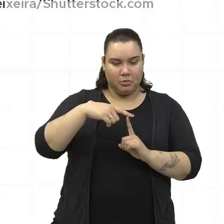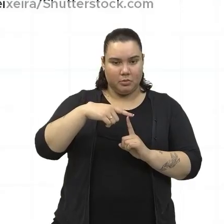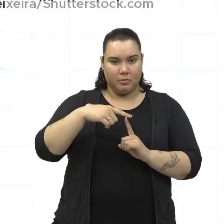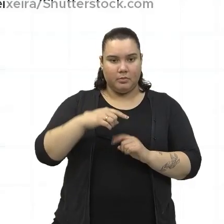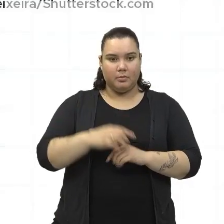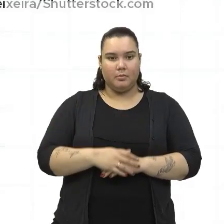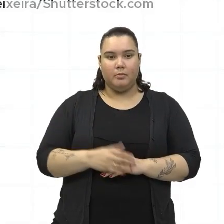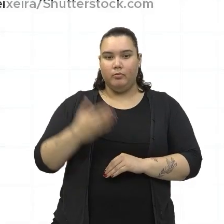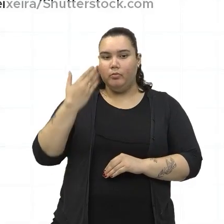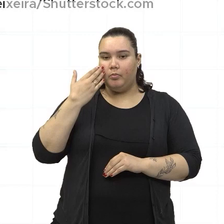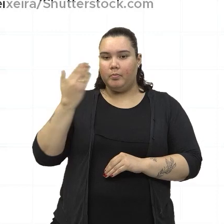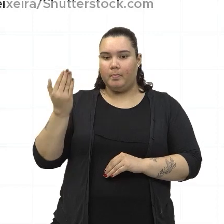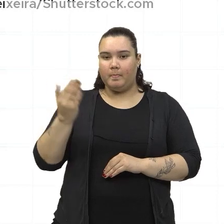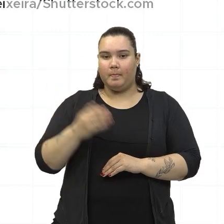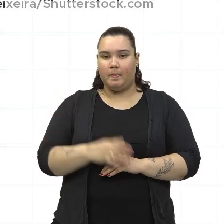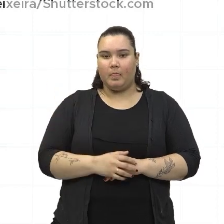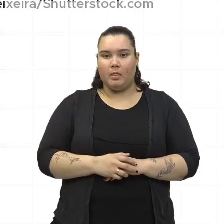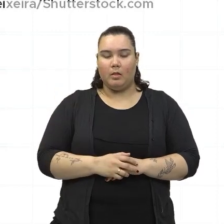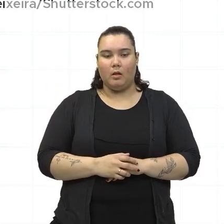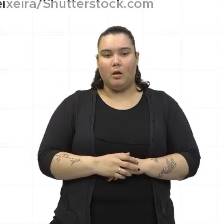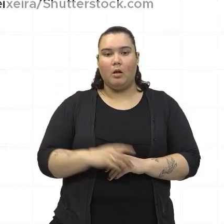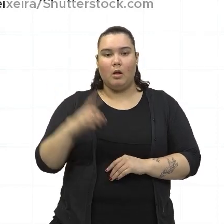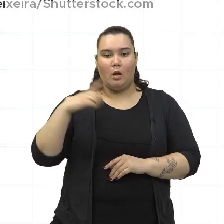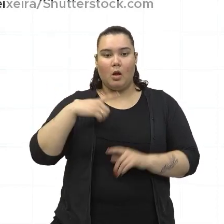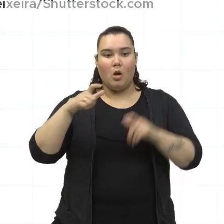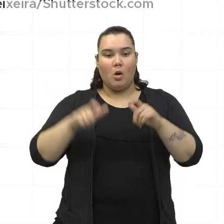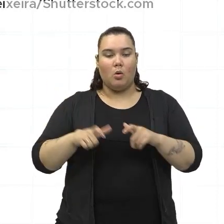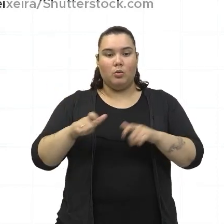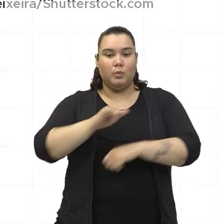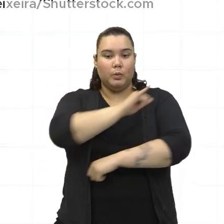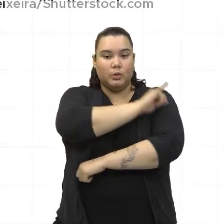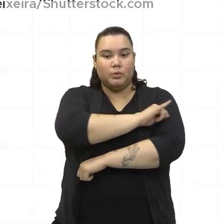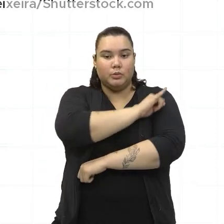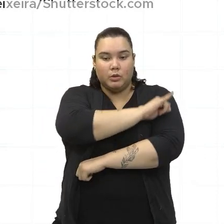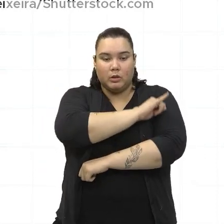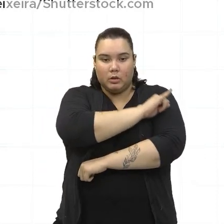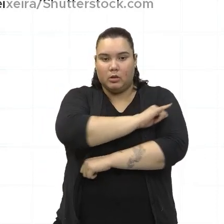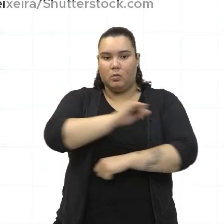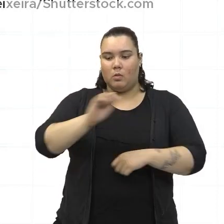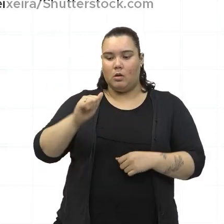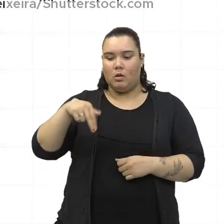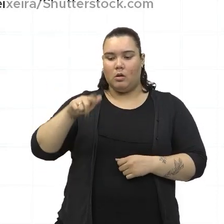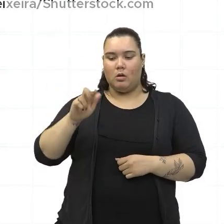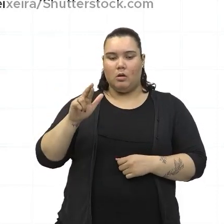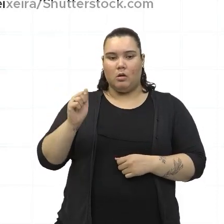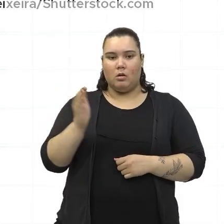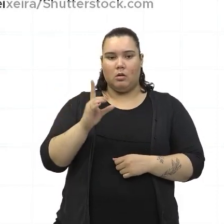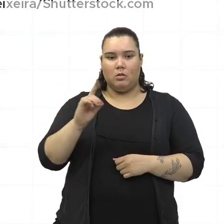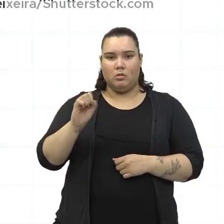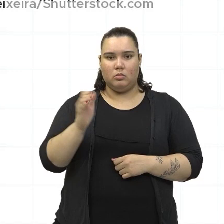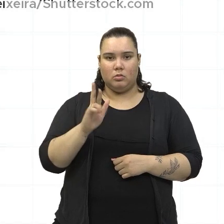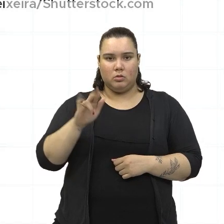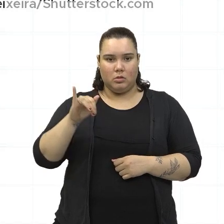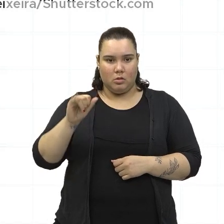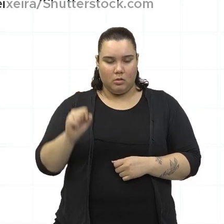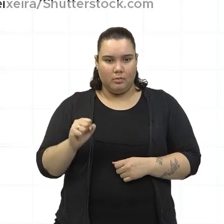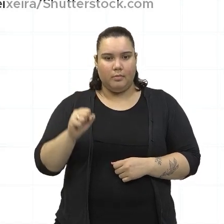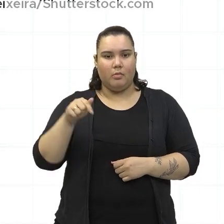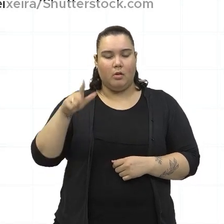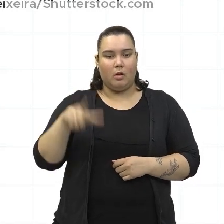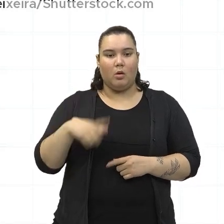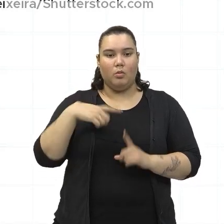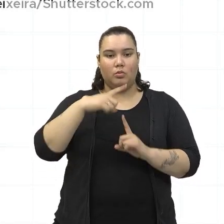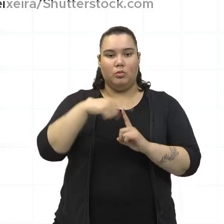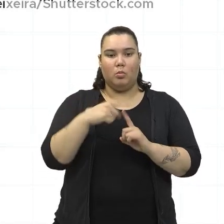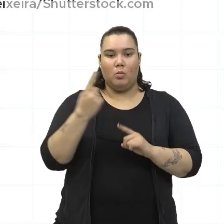nucleares? Vamos observar. Nós temos em Angra dos Reis, lá no Rio de Janeiro, abriga as usinas Angra 1 e